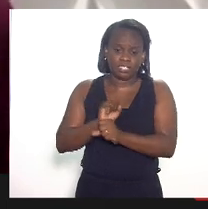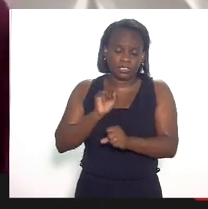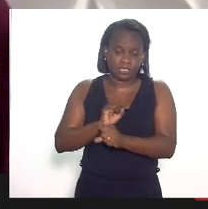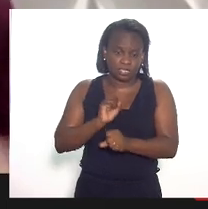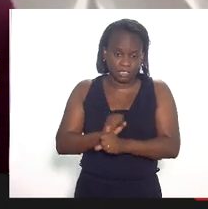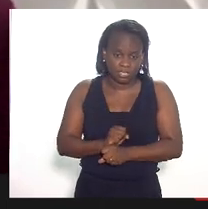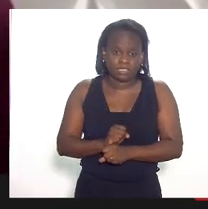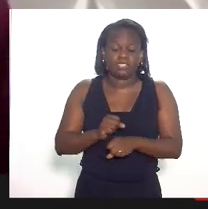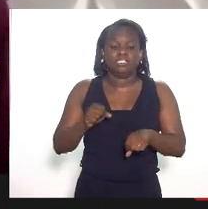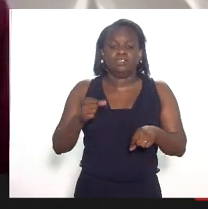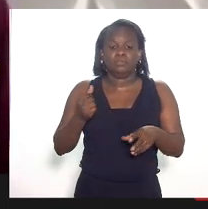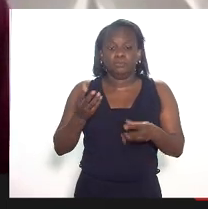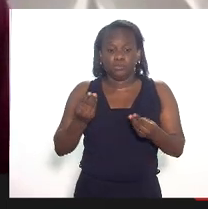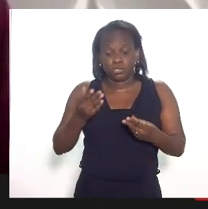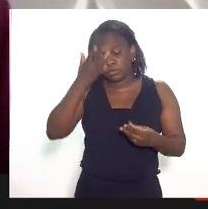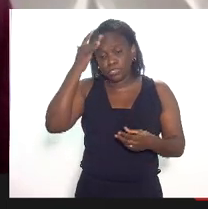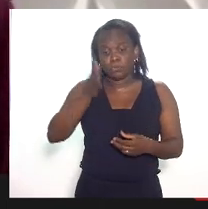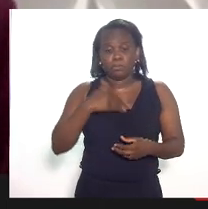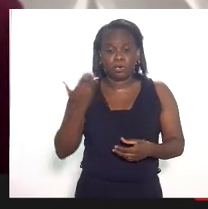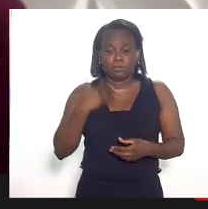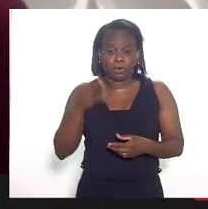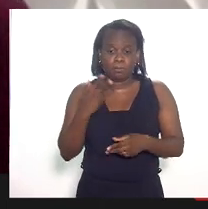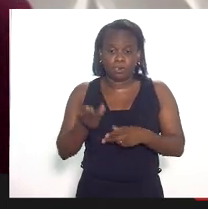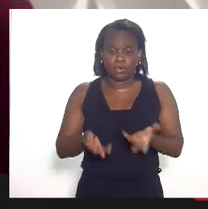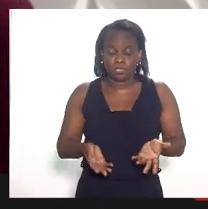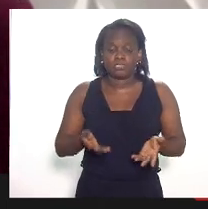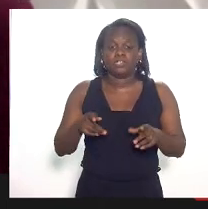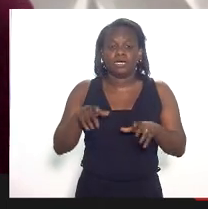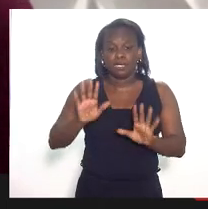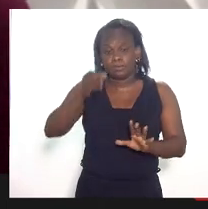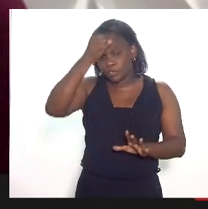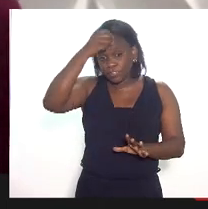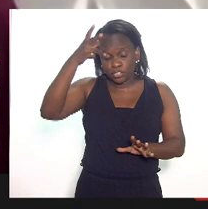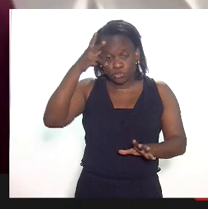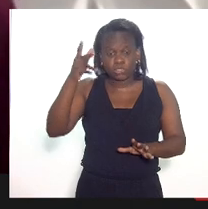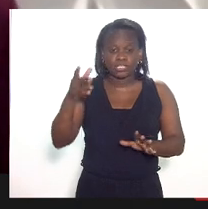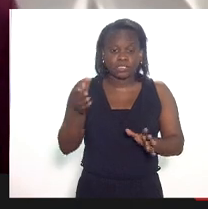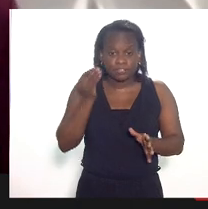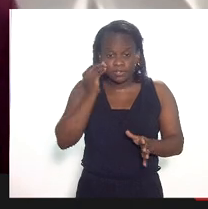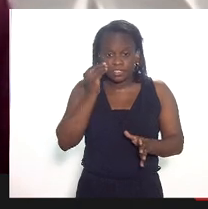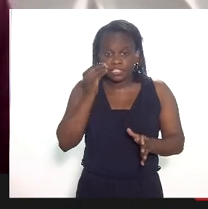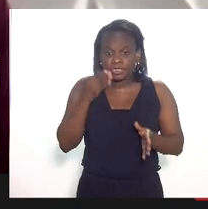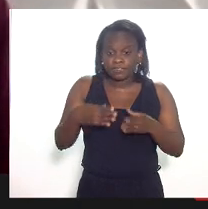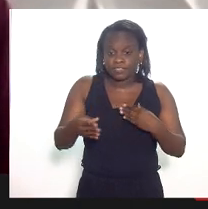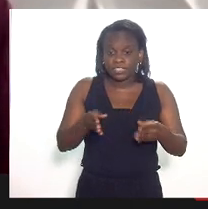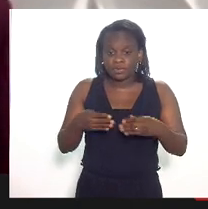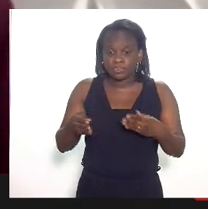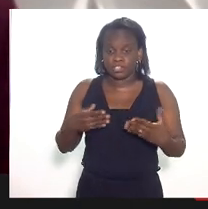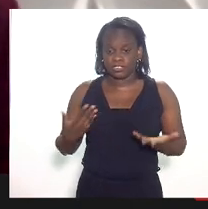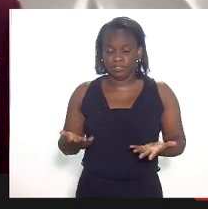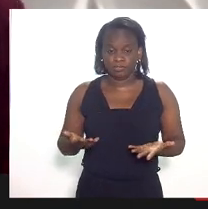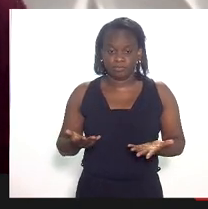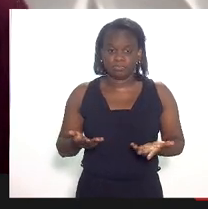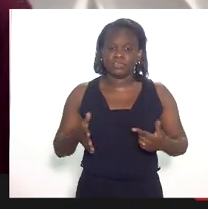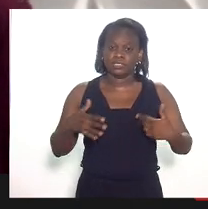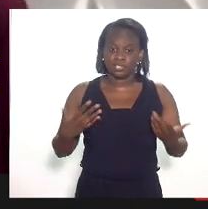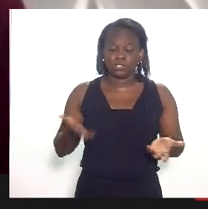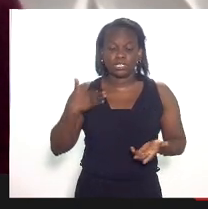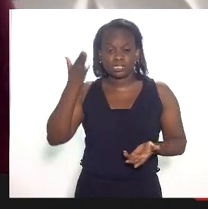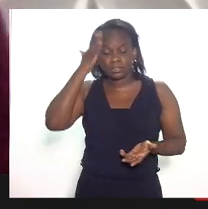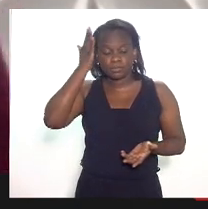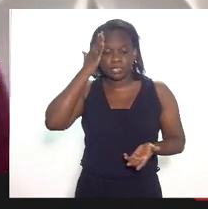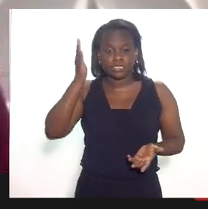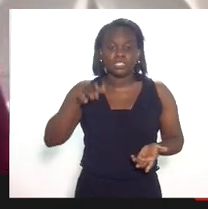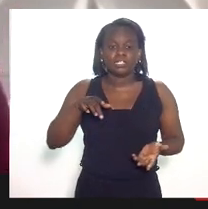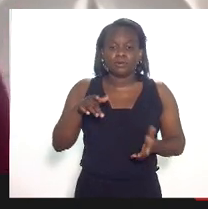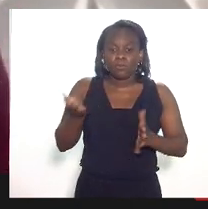espera, um alto número de mortes, e a Prefeitura vem adotando medidas de flexibilização. Então, eu quero saber quais